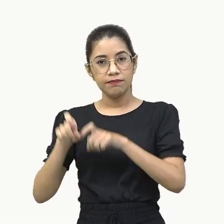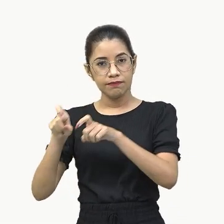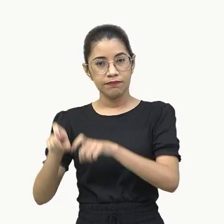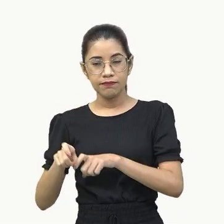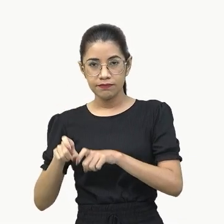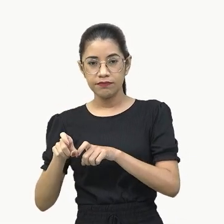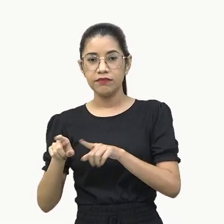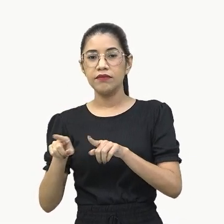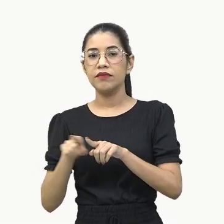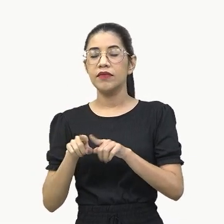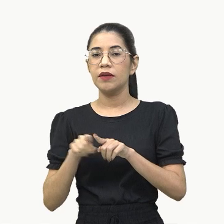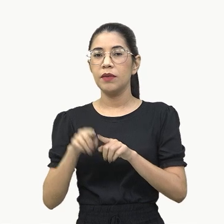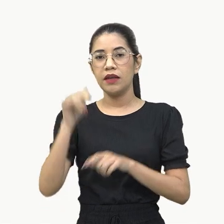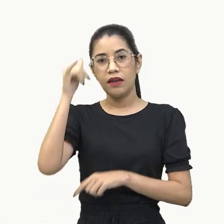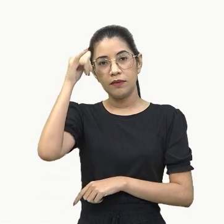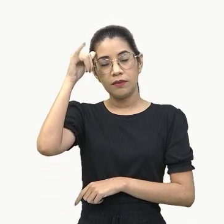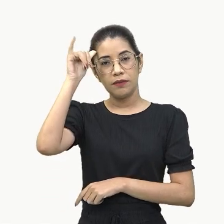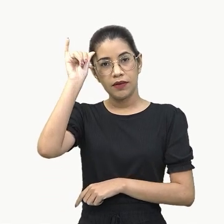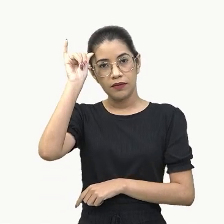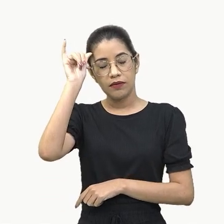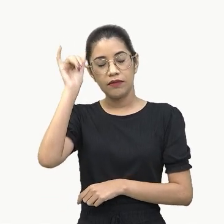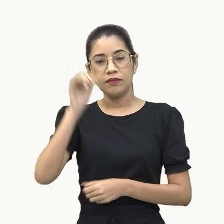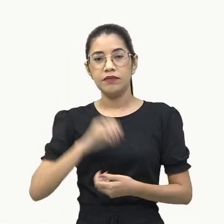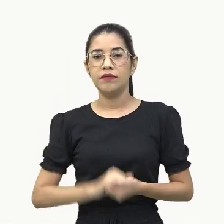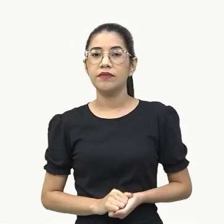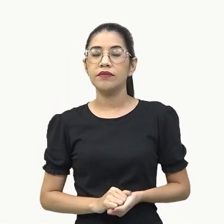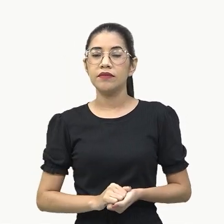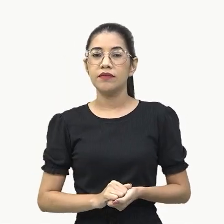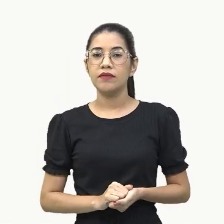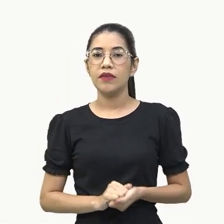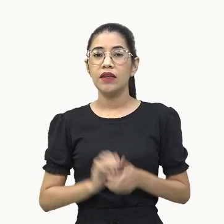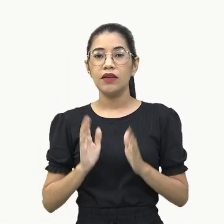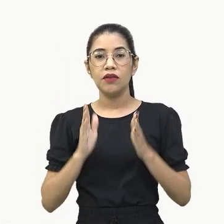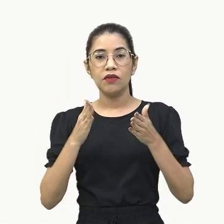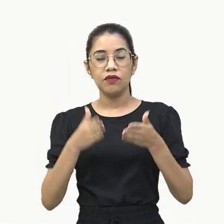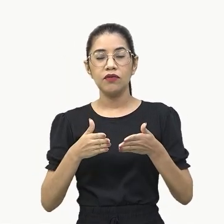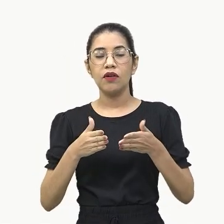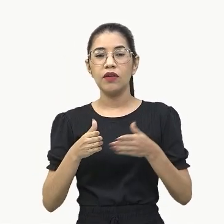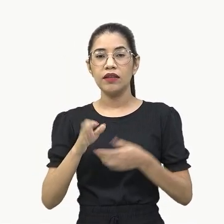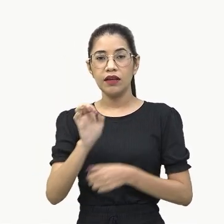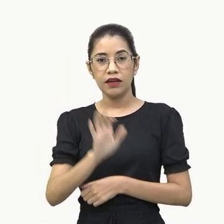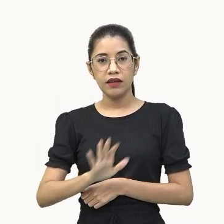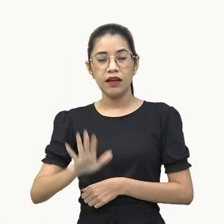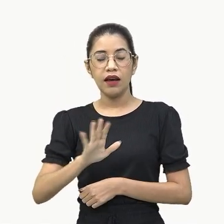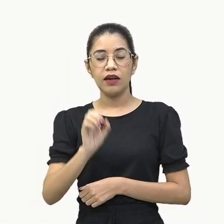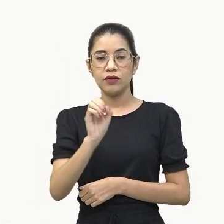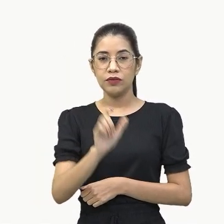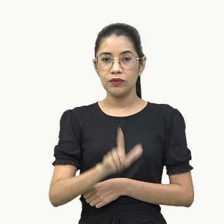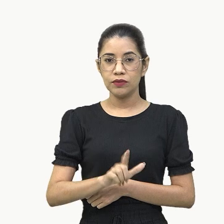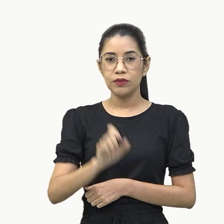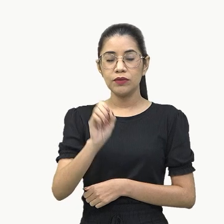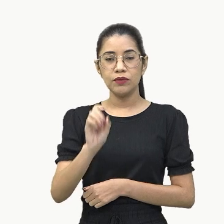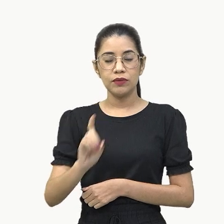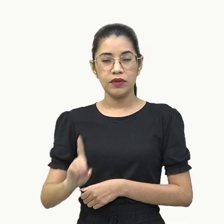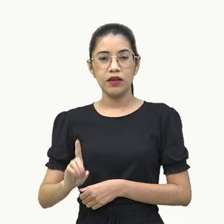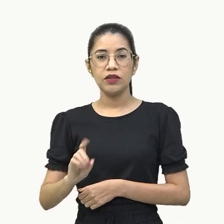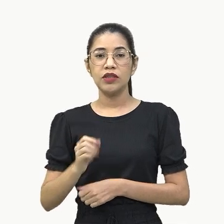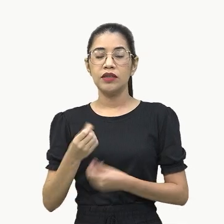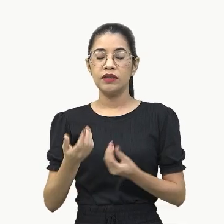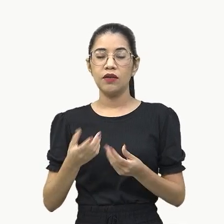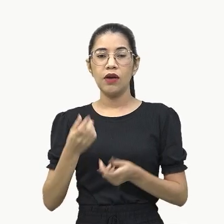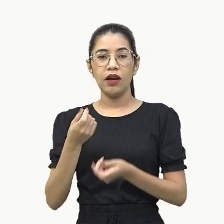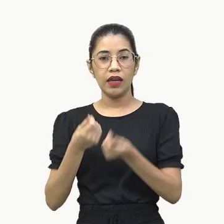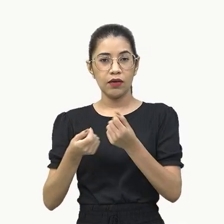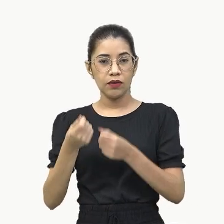atividades relacionadas à agropecuária que vão se concentrar nessas regiões né então a gente a gente tem esse investimento maior